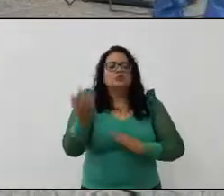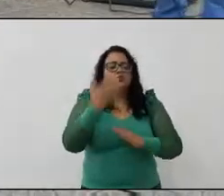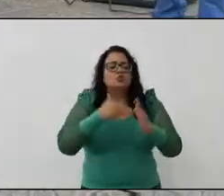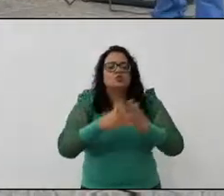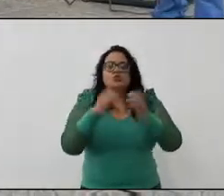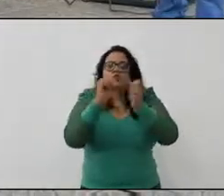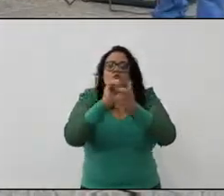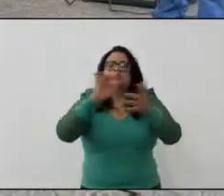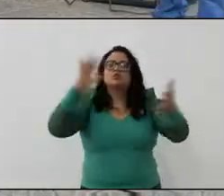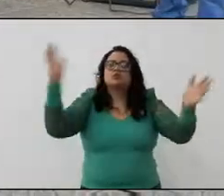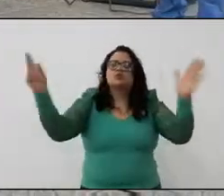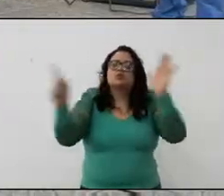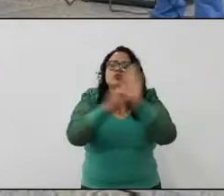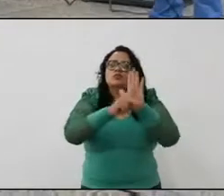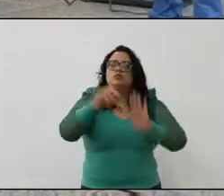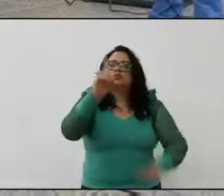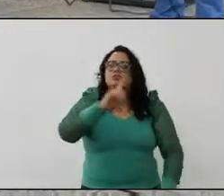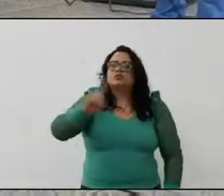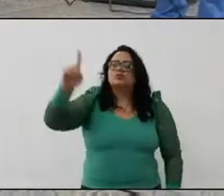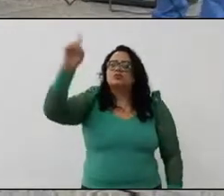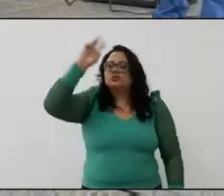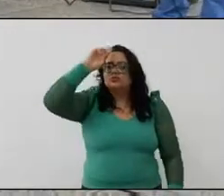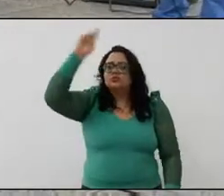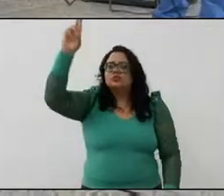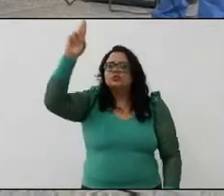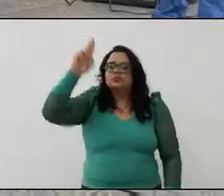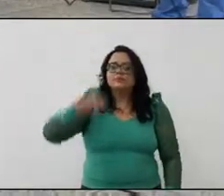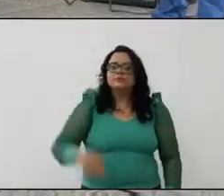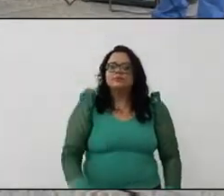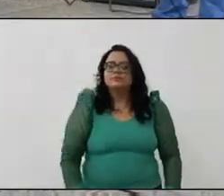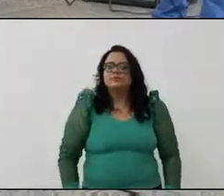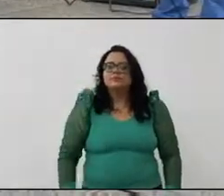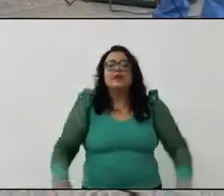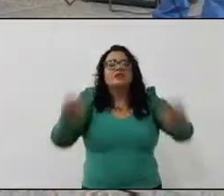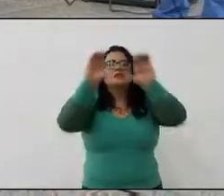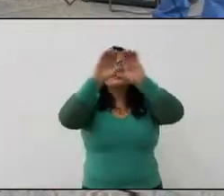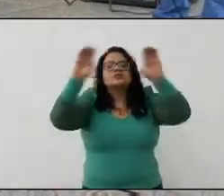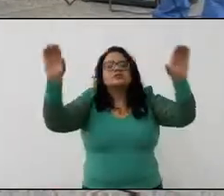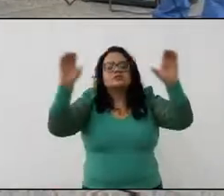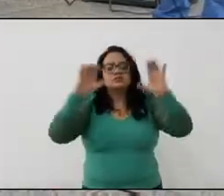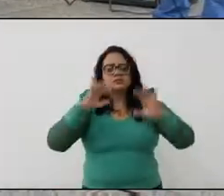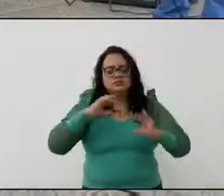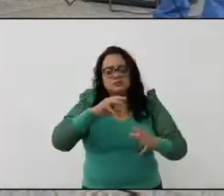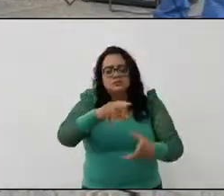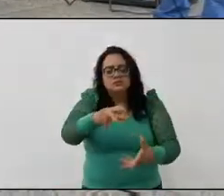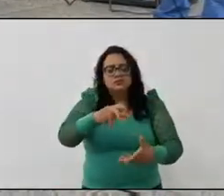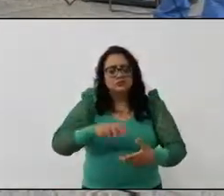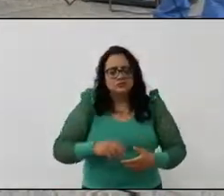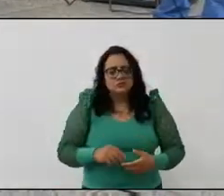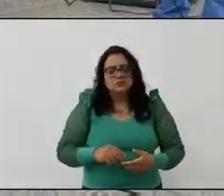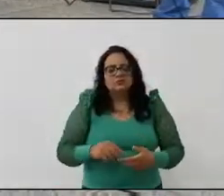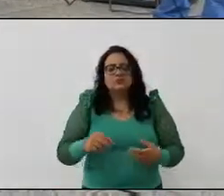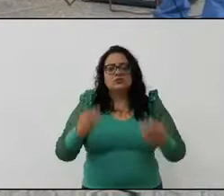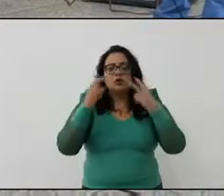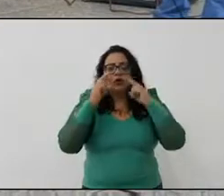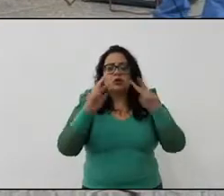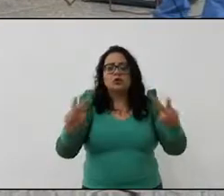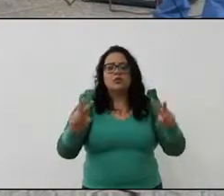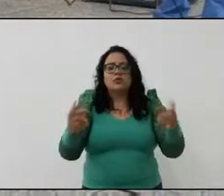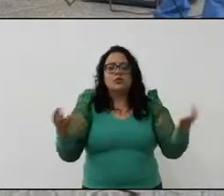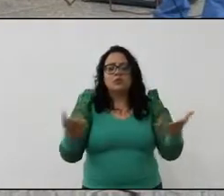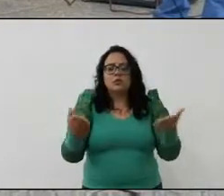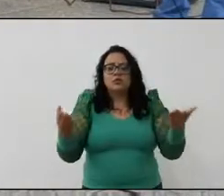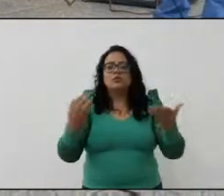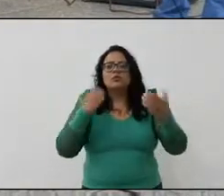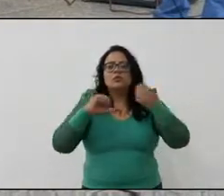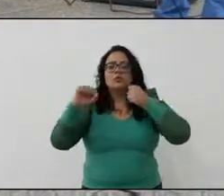toda glória pertence a Ti, meu Senhor, nos céus e na terra. E nós vimos, Senhor, neste salmo